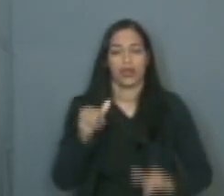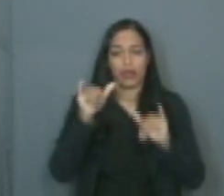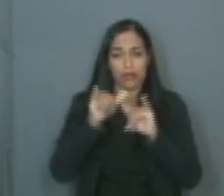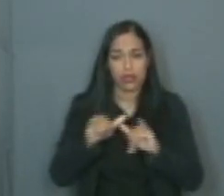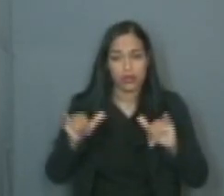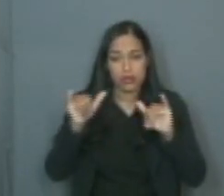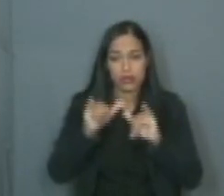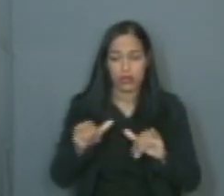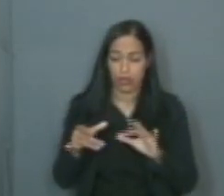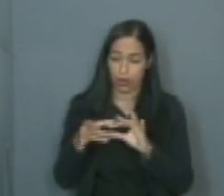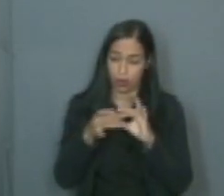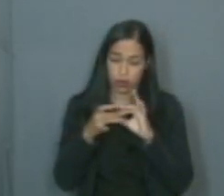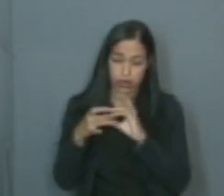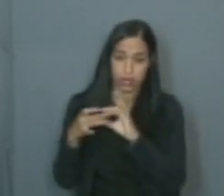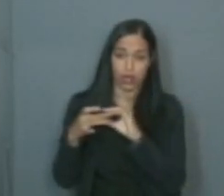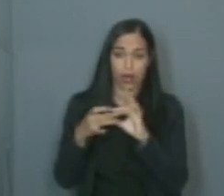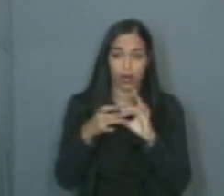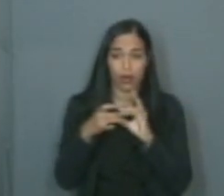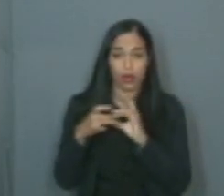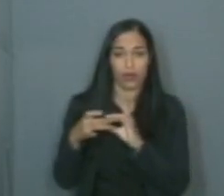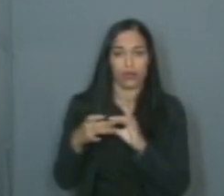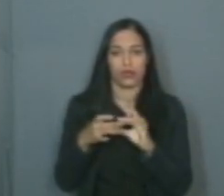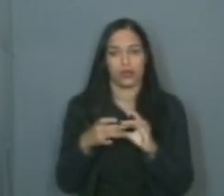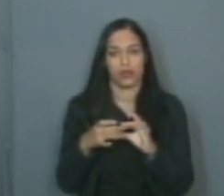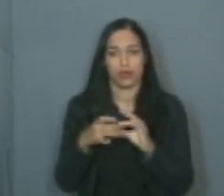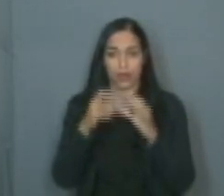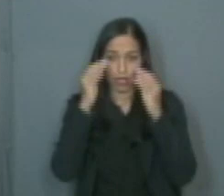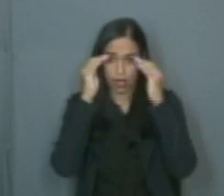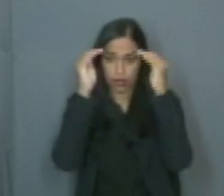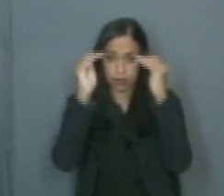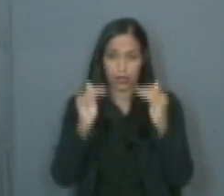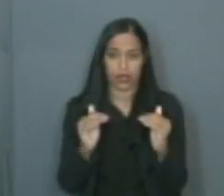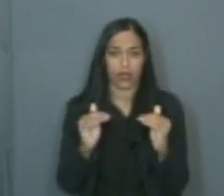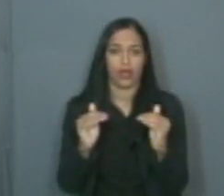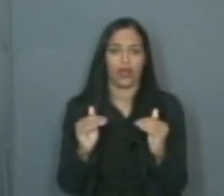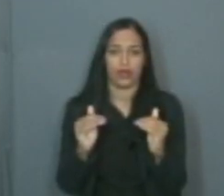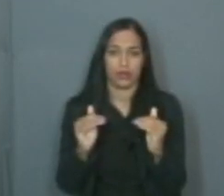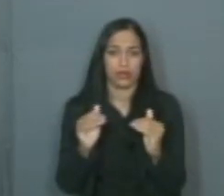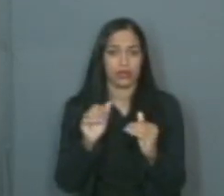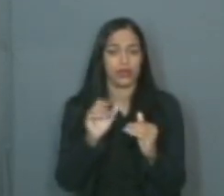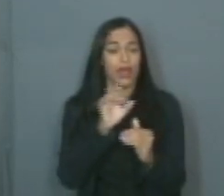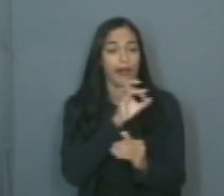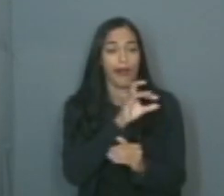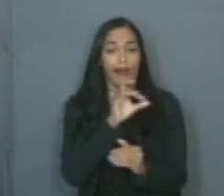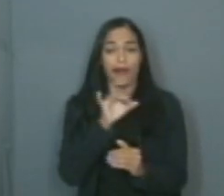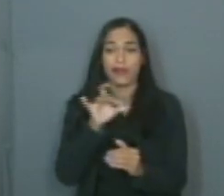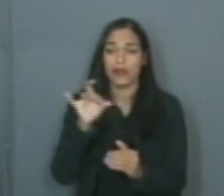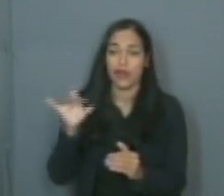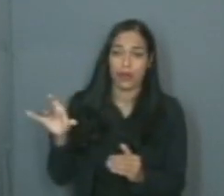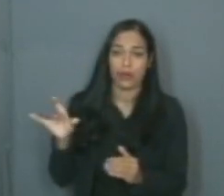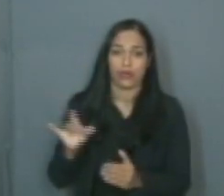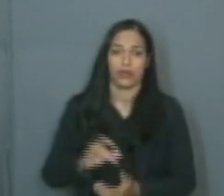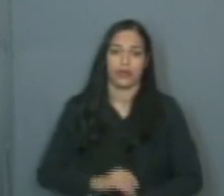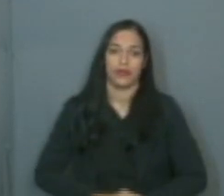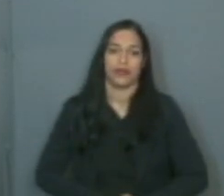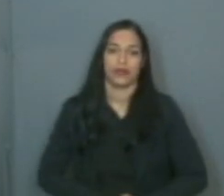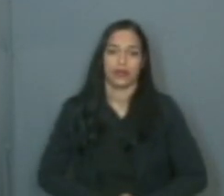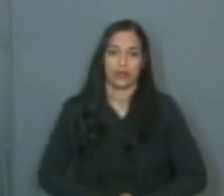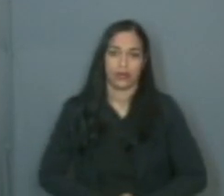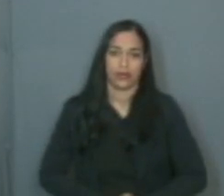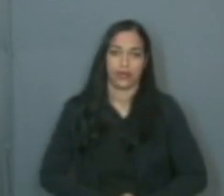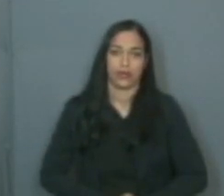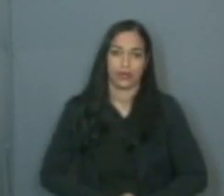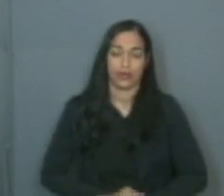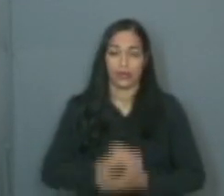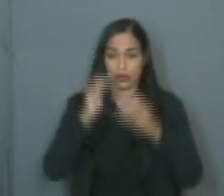a união nesta casa e respeitar cada um como se